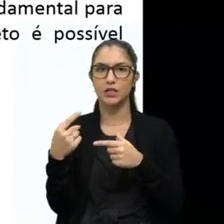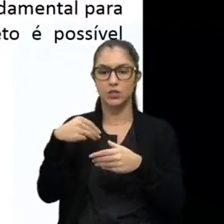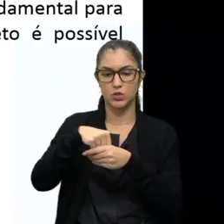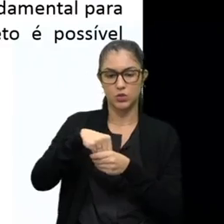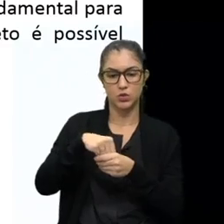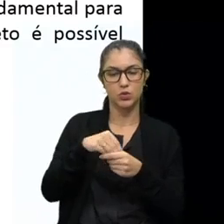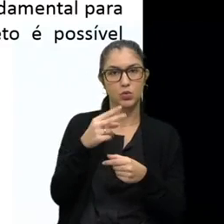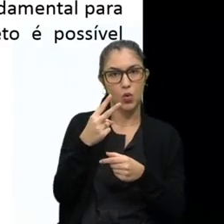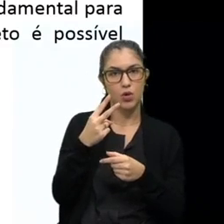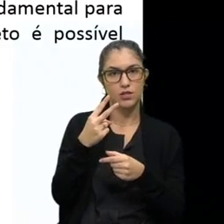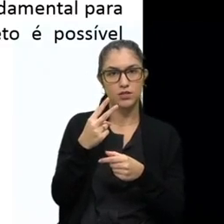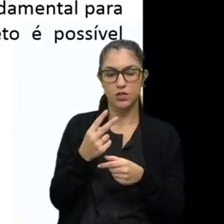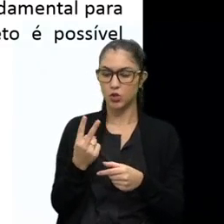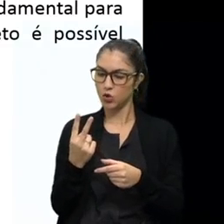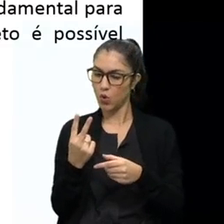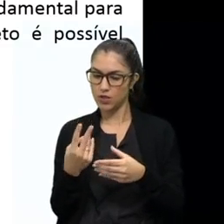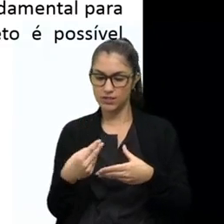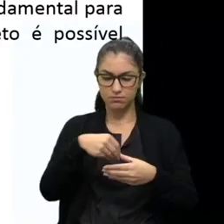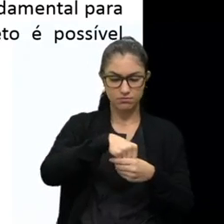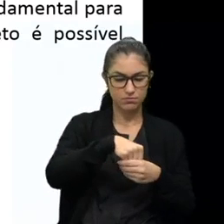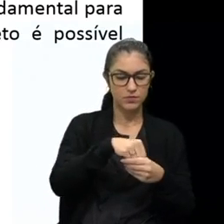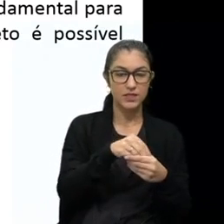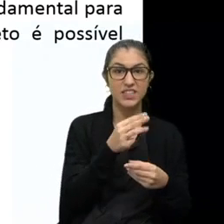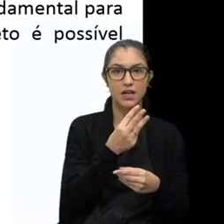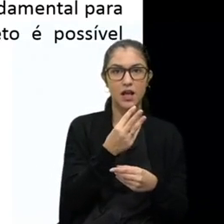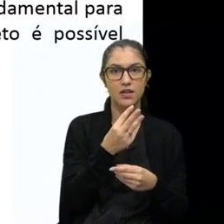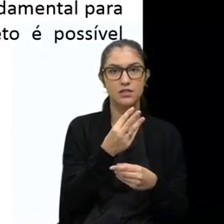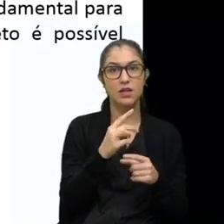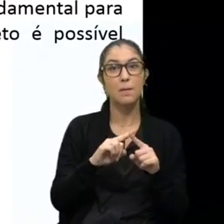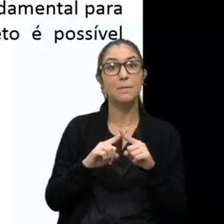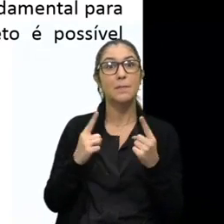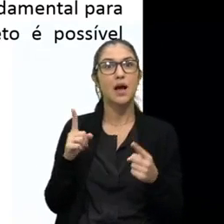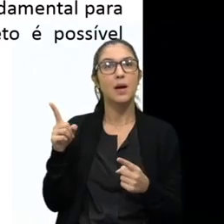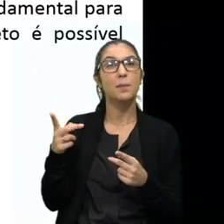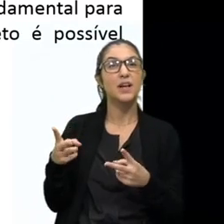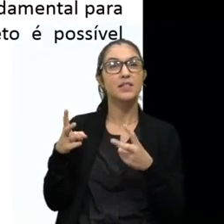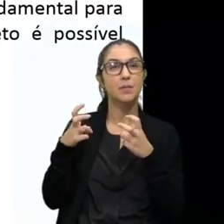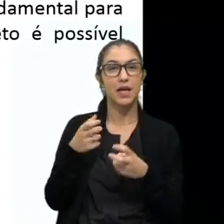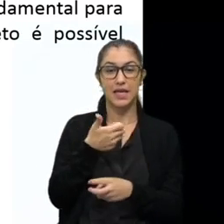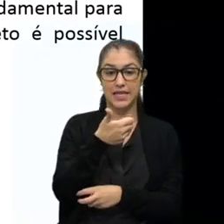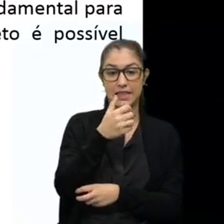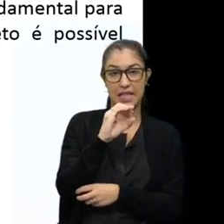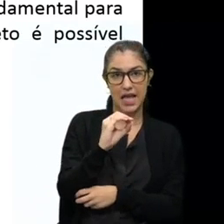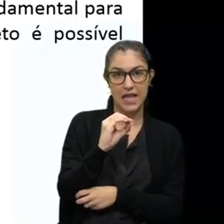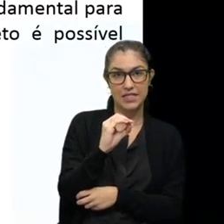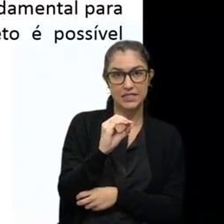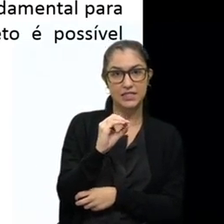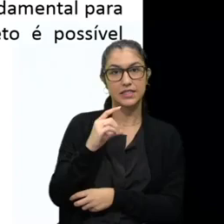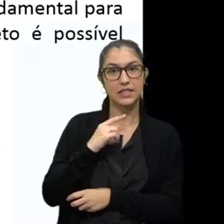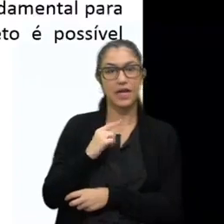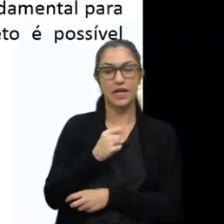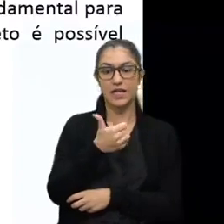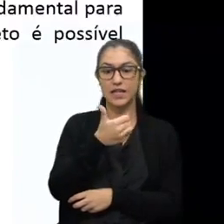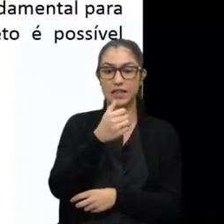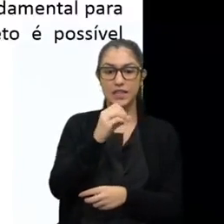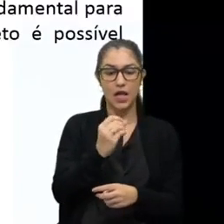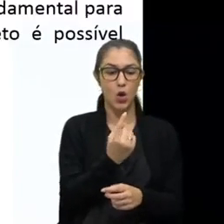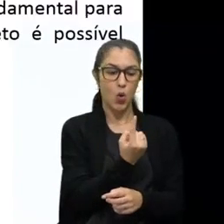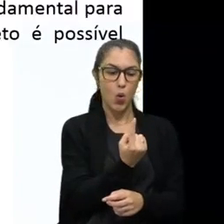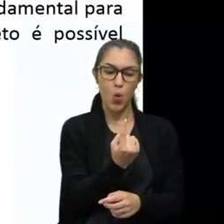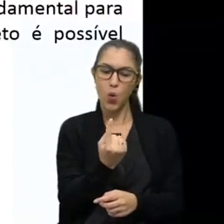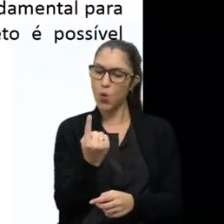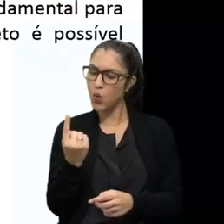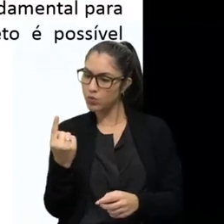2, que o 2 está contido no 3. Por outro lado, perceber que 10 contém 10 vezes o